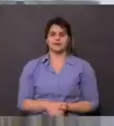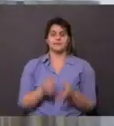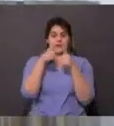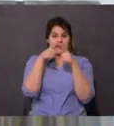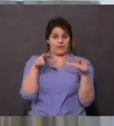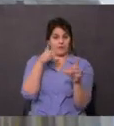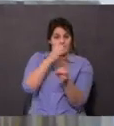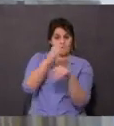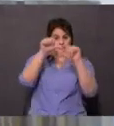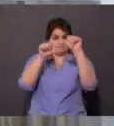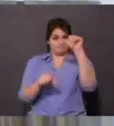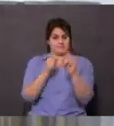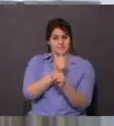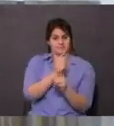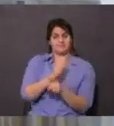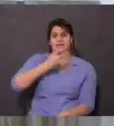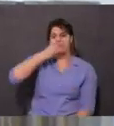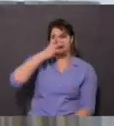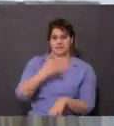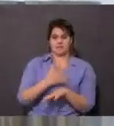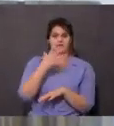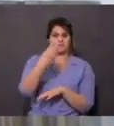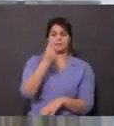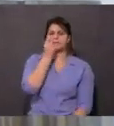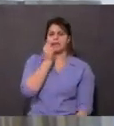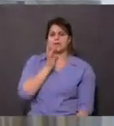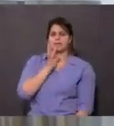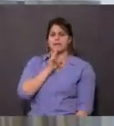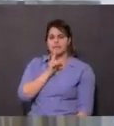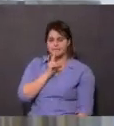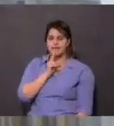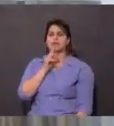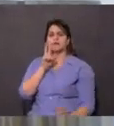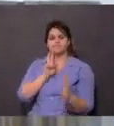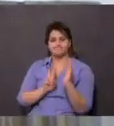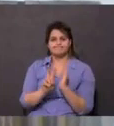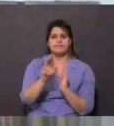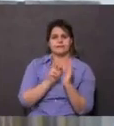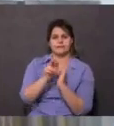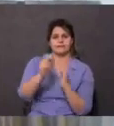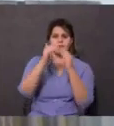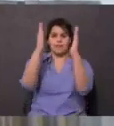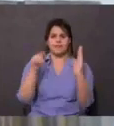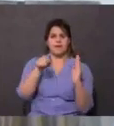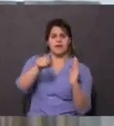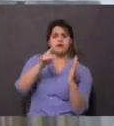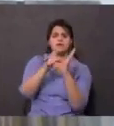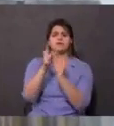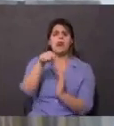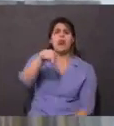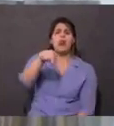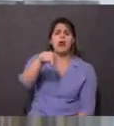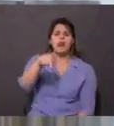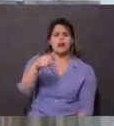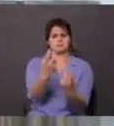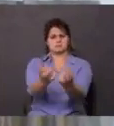Po trzech dniach odnaleźli go w świątyni. Na ten widok zdziwili się bardzo, a jego matka rzekła